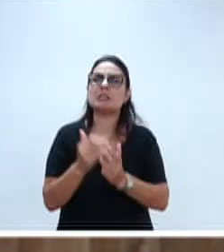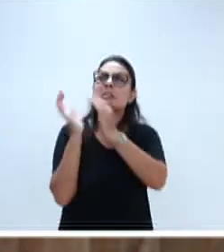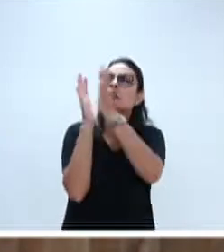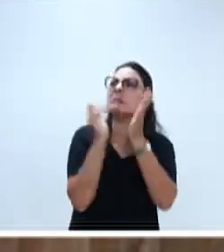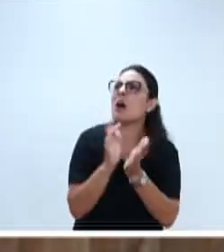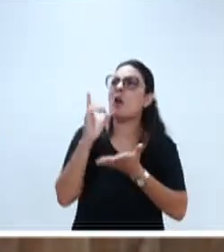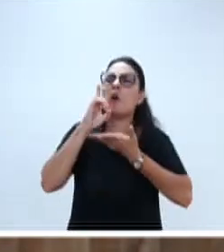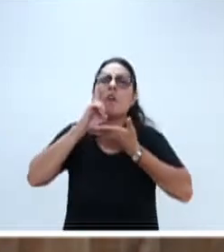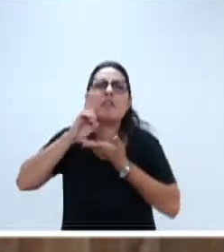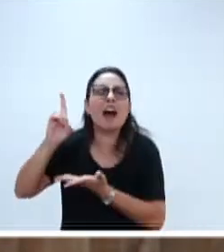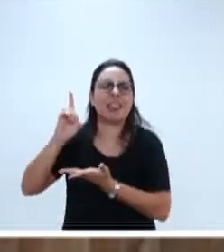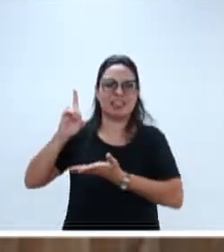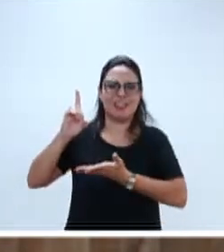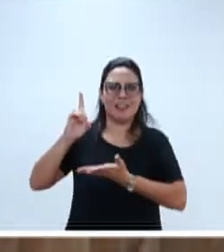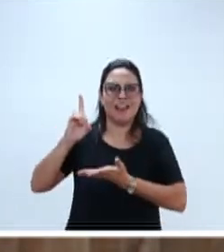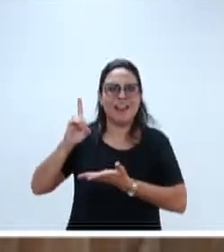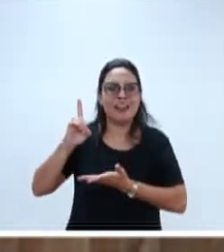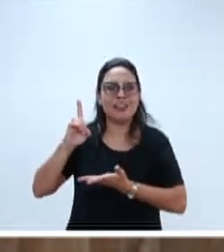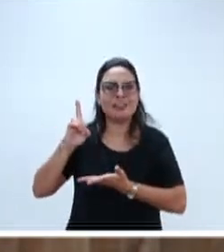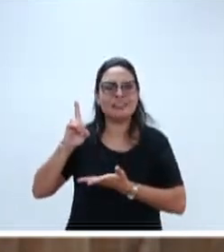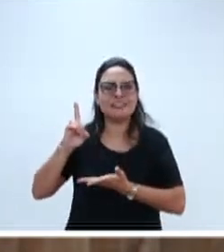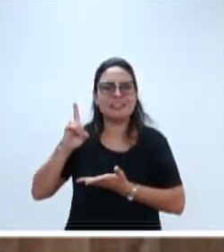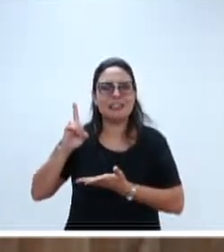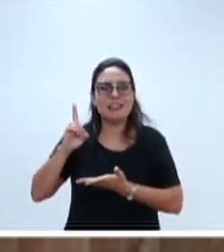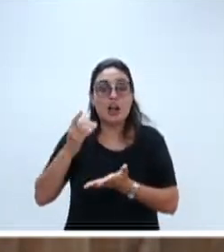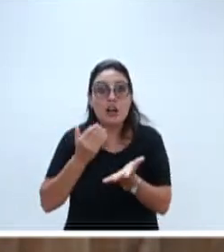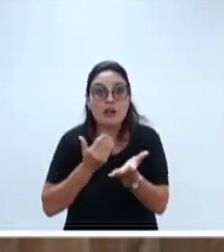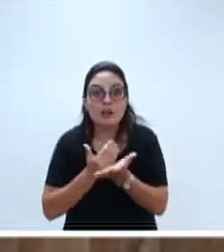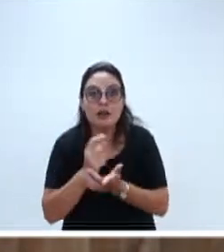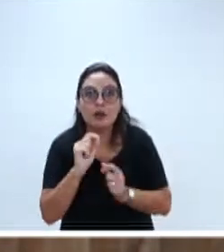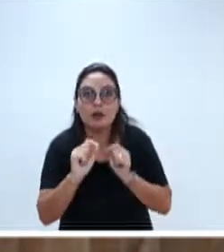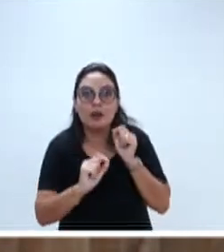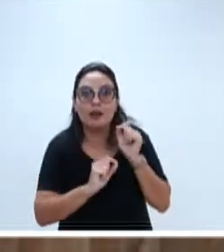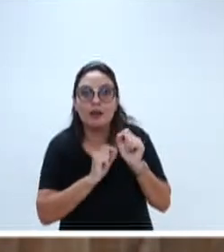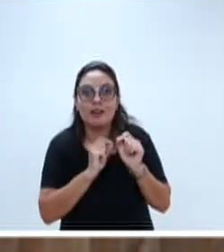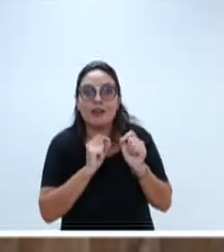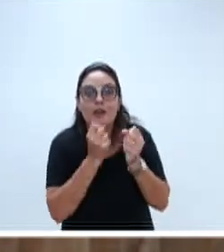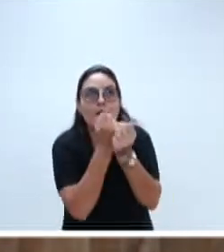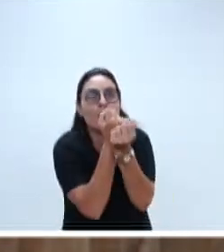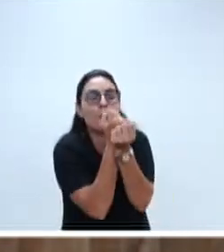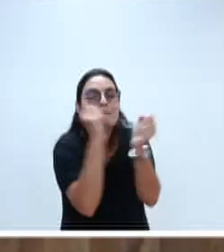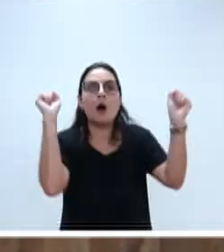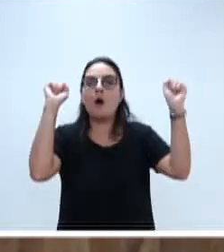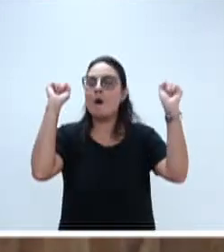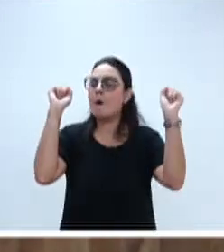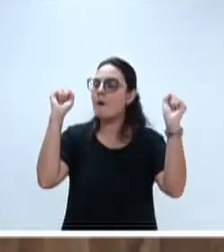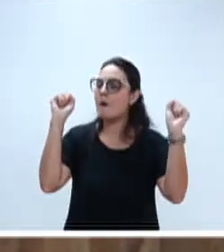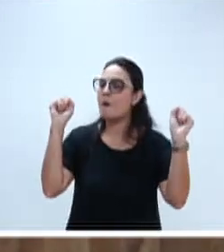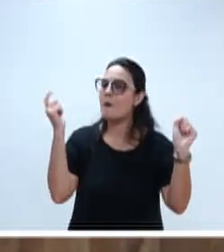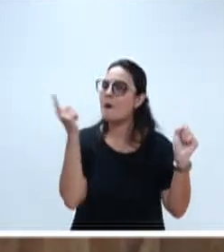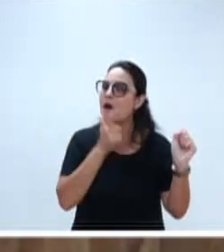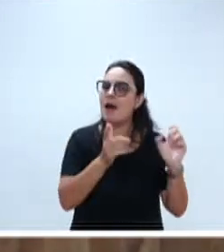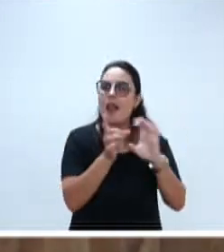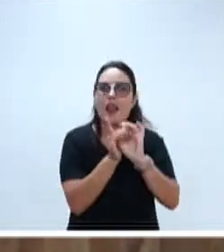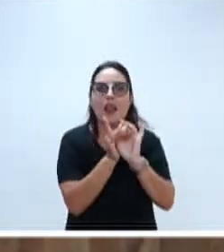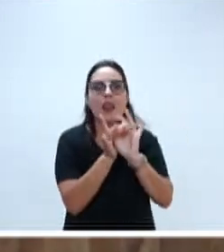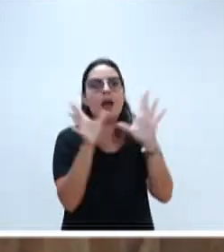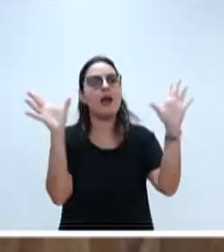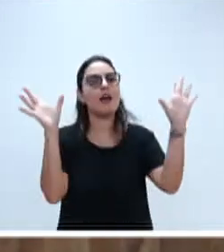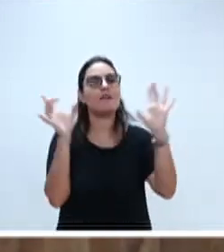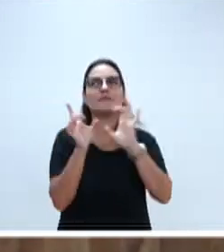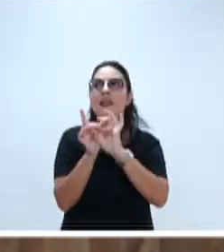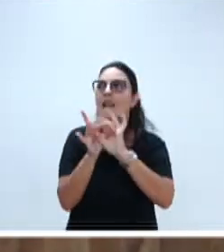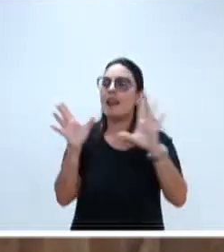cadeias caíram e eles estavam livres. E naquele momento que eles poderiam fugir, não fugiram. E